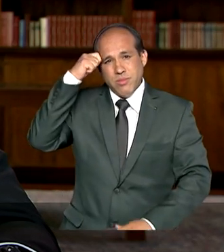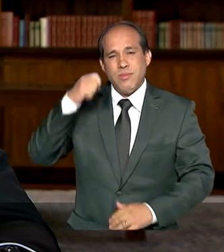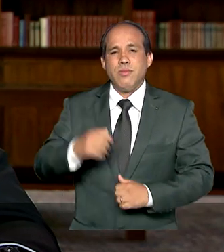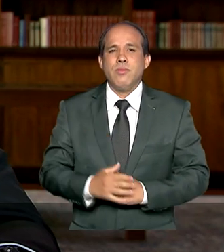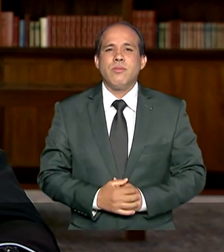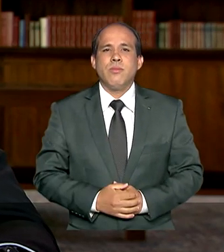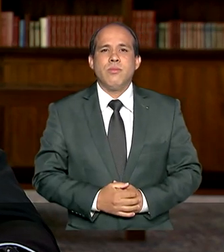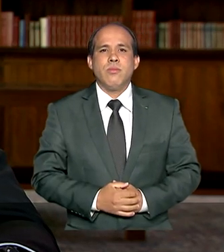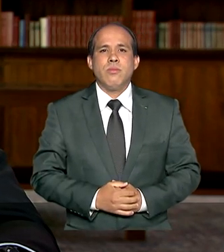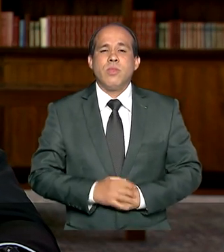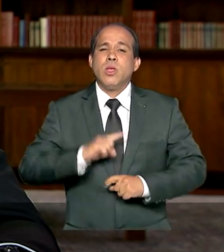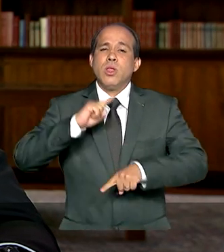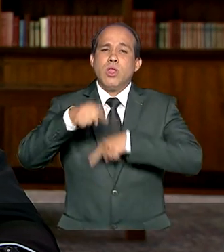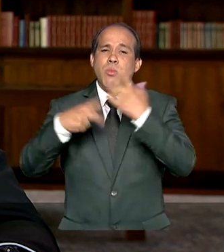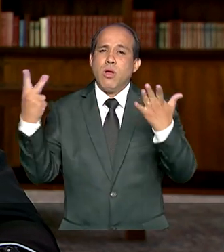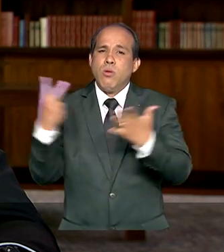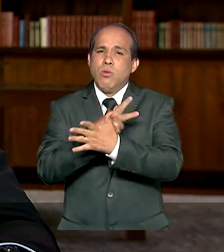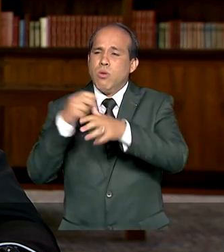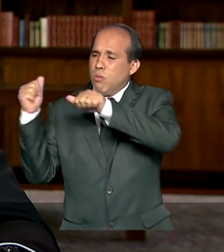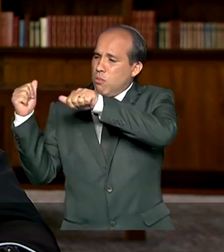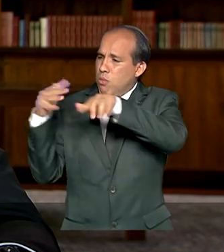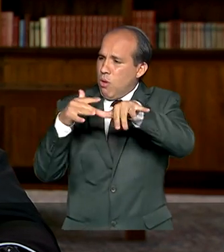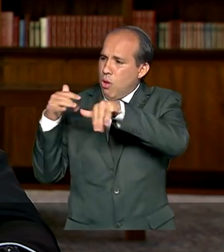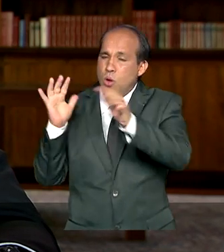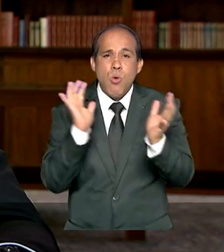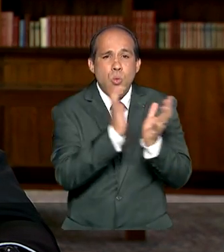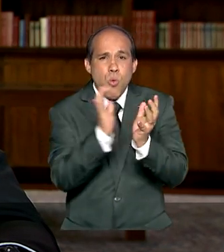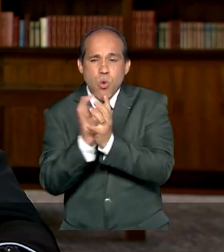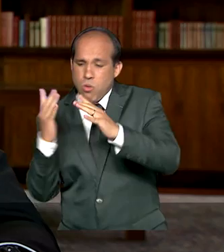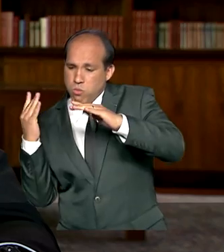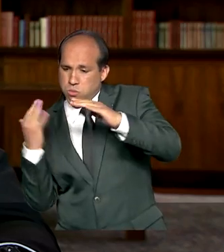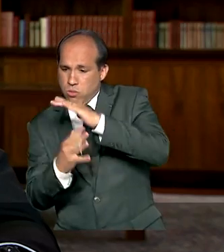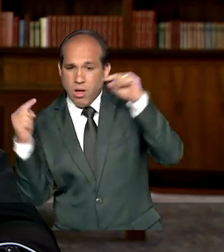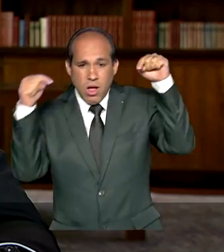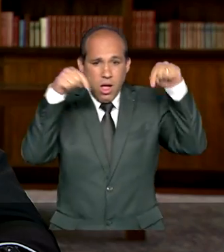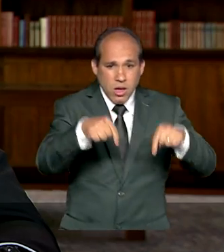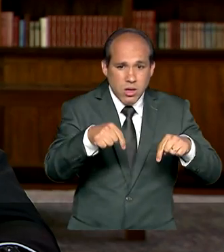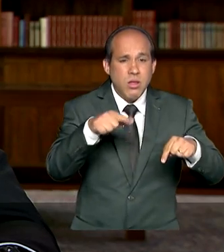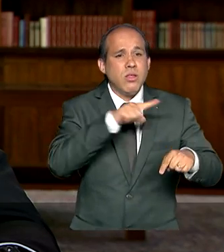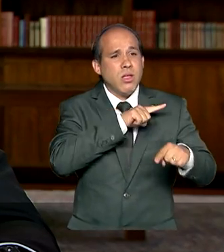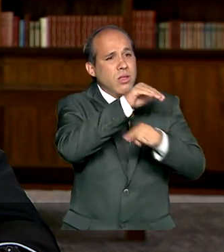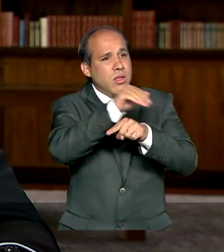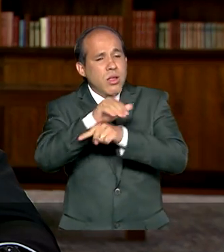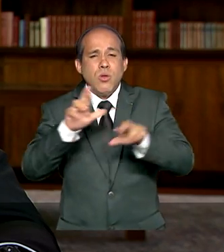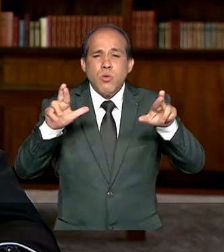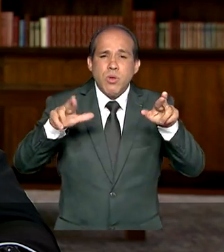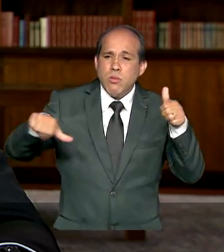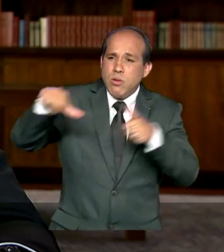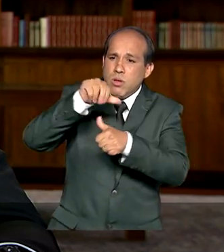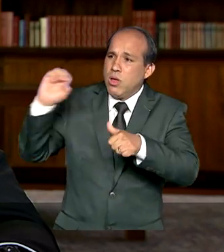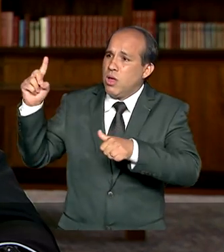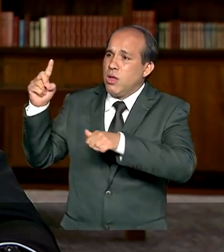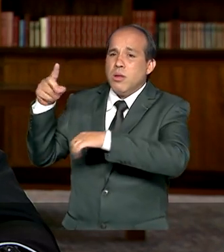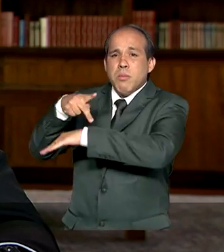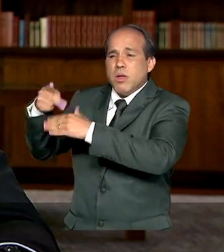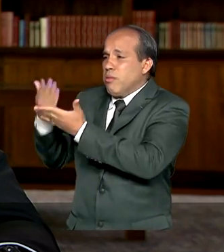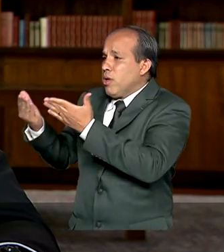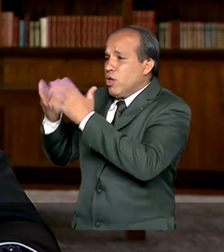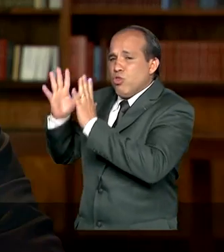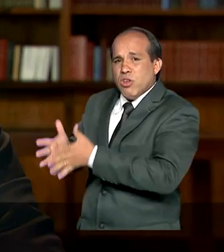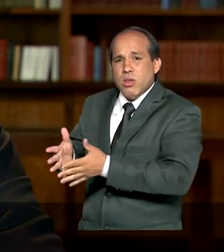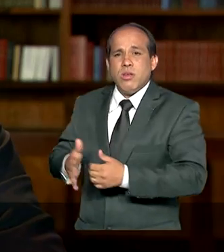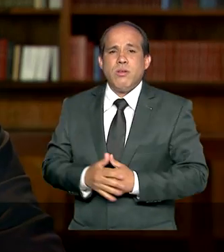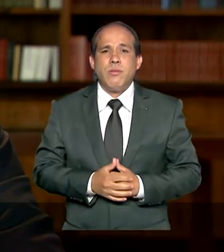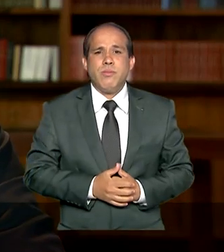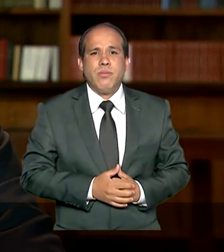negros posteriormente ondas Emigrantes sexto entenderam trazendo esperanças que em suas terras haviam